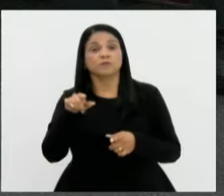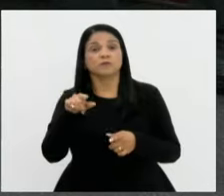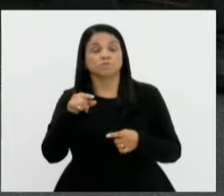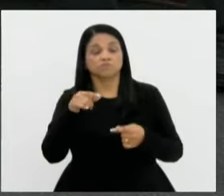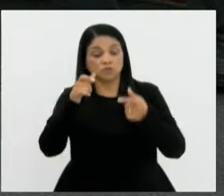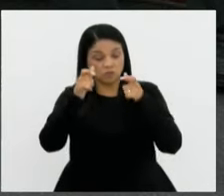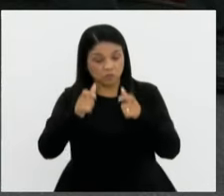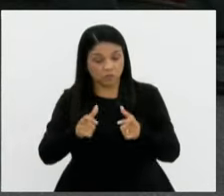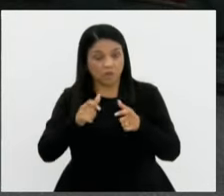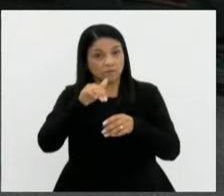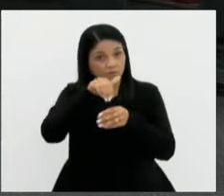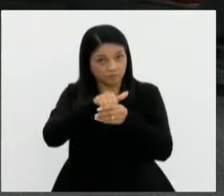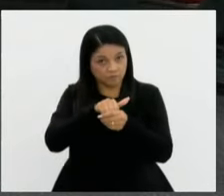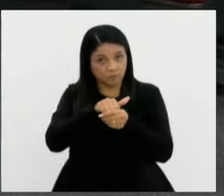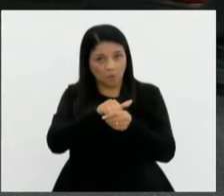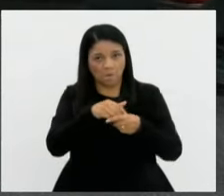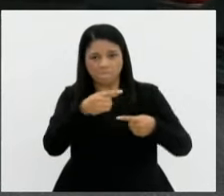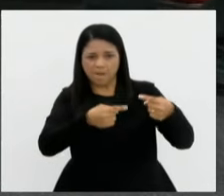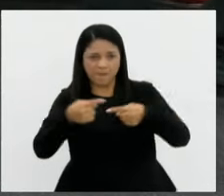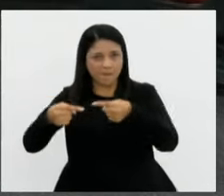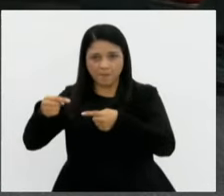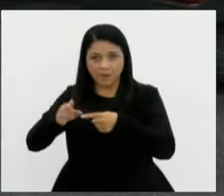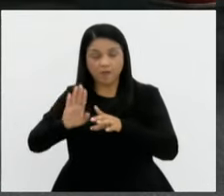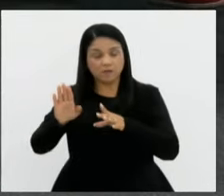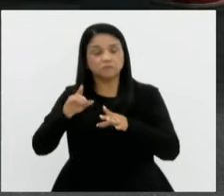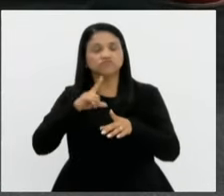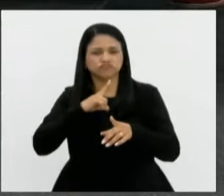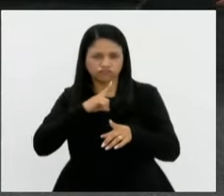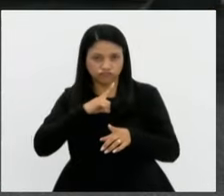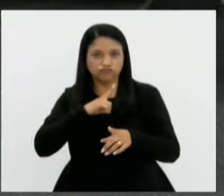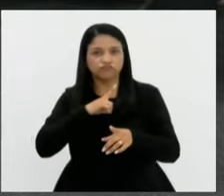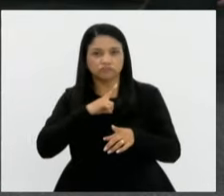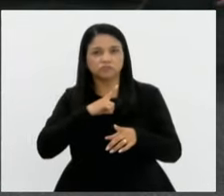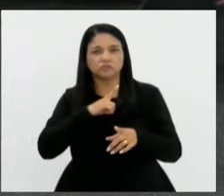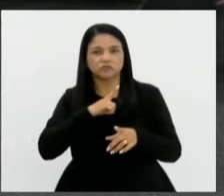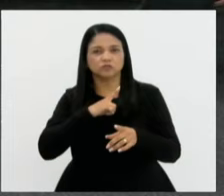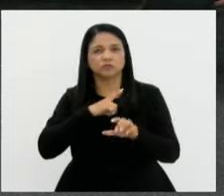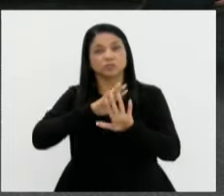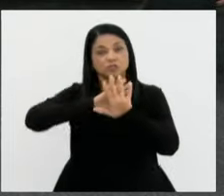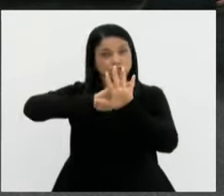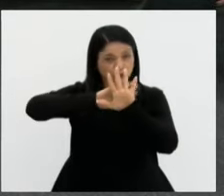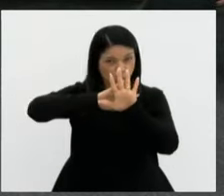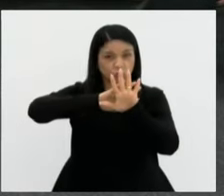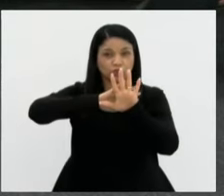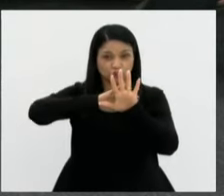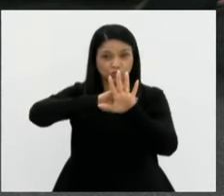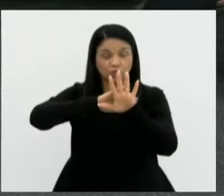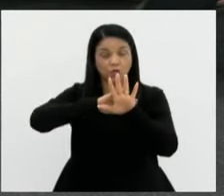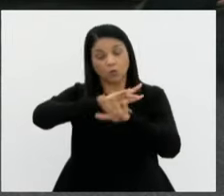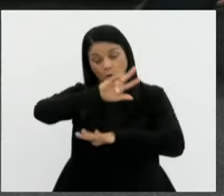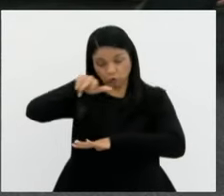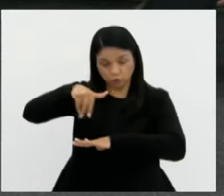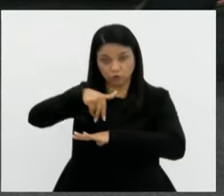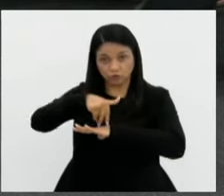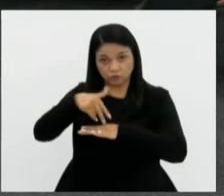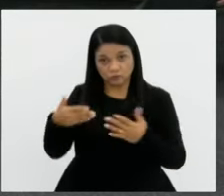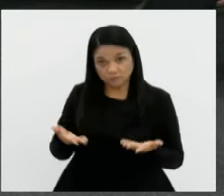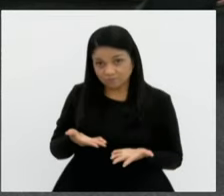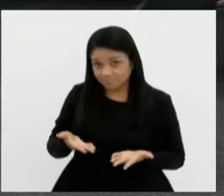porque, sim, iriam aparecer mais, às vezes, ideológicas. Eu iria me posicionar que, no dia de hoje, nós